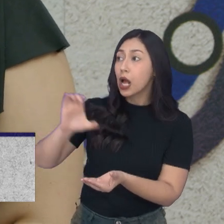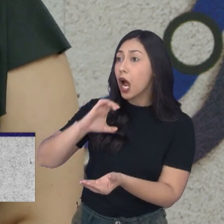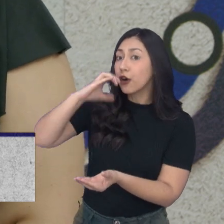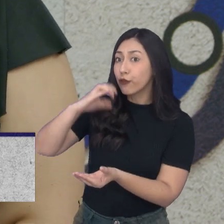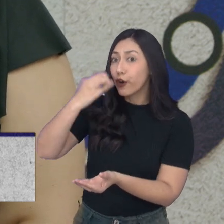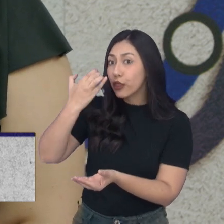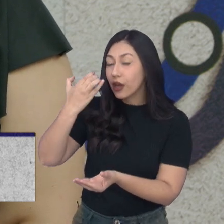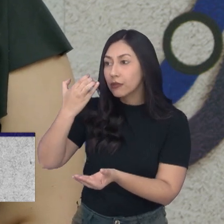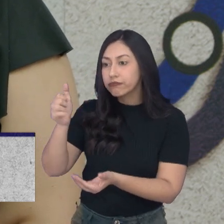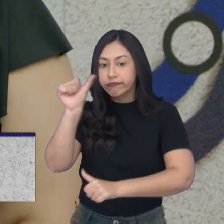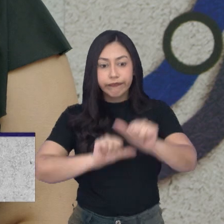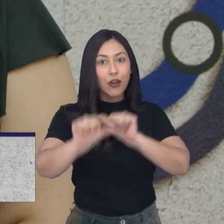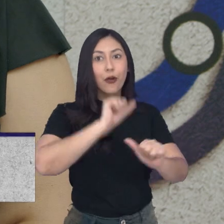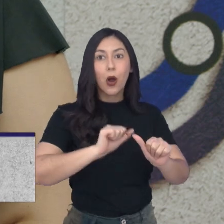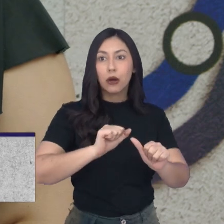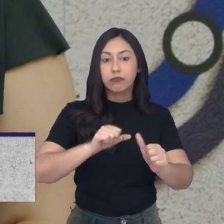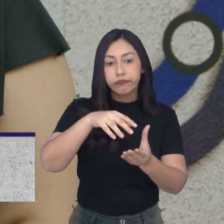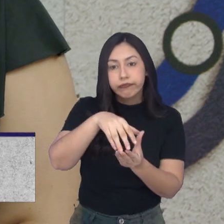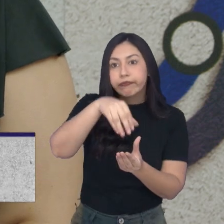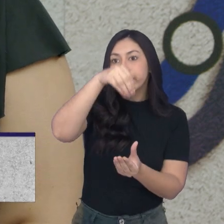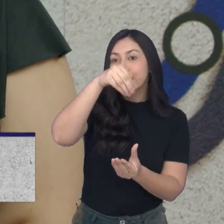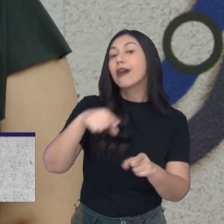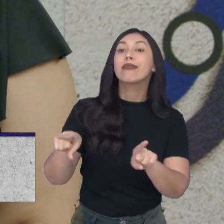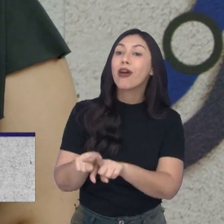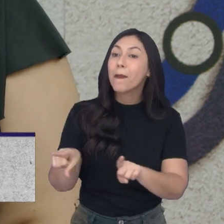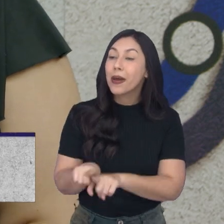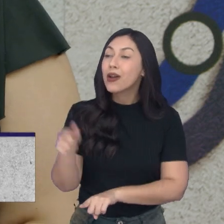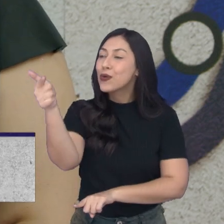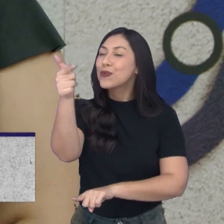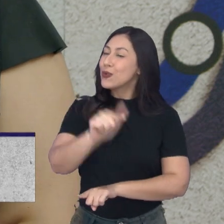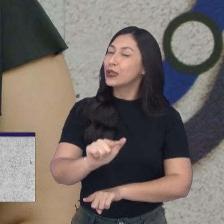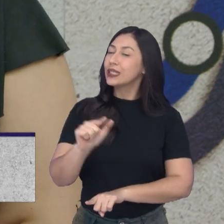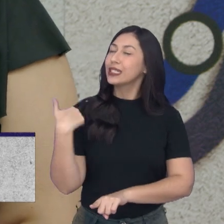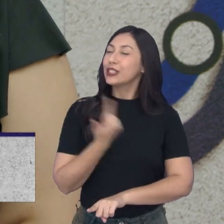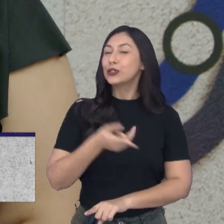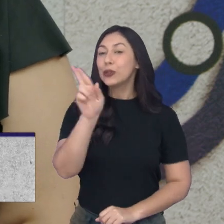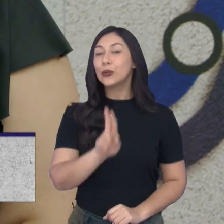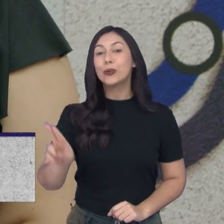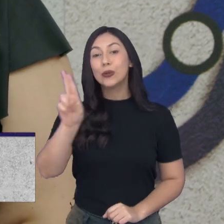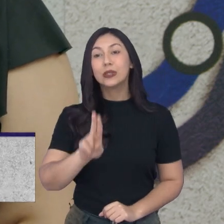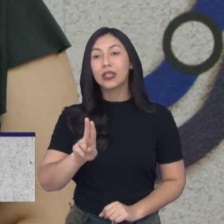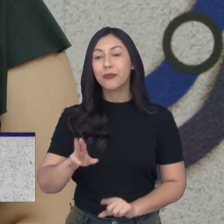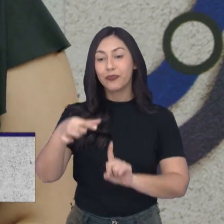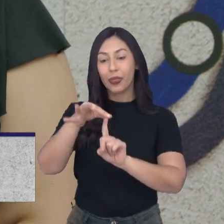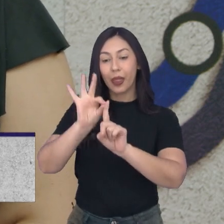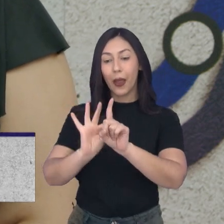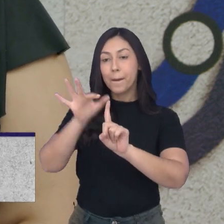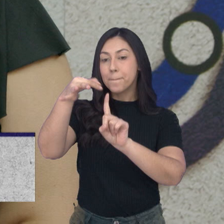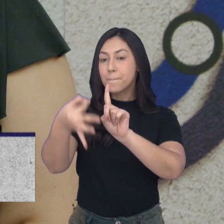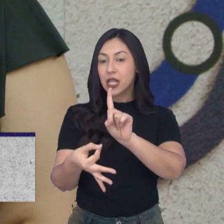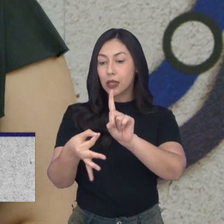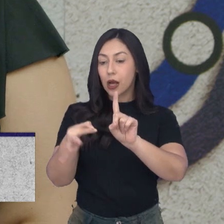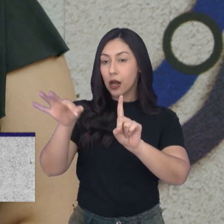salgado, né? Outro que também é muito versátil e muitas vezes a gente acaba desperdiçando é usar a casca de banana, por exemplo,